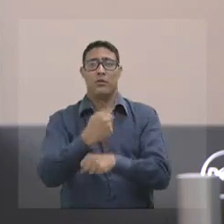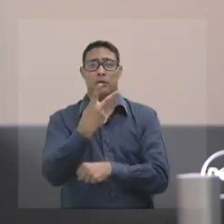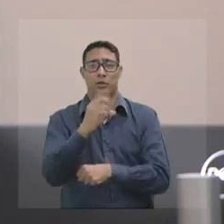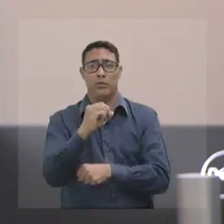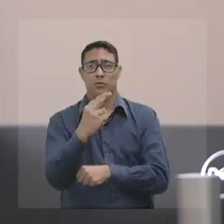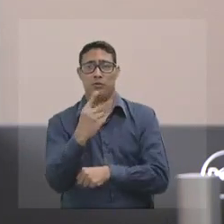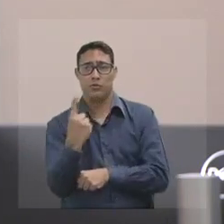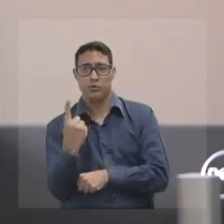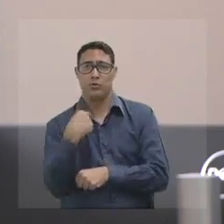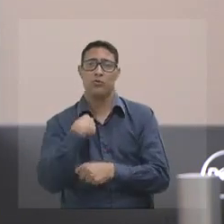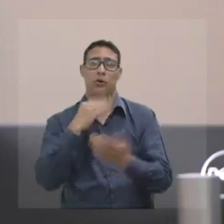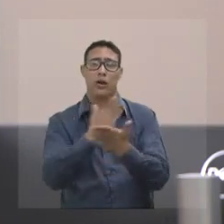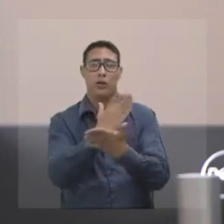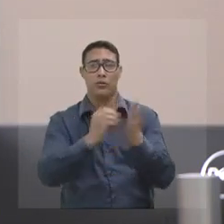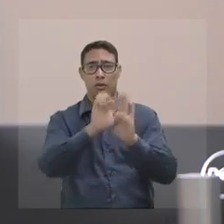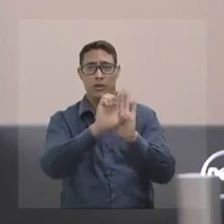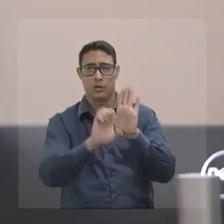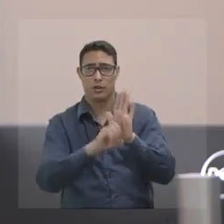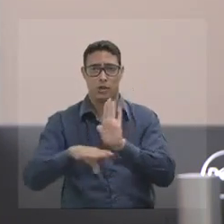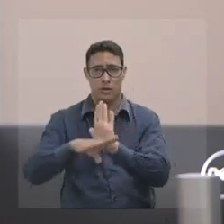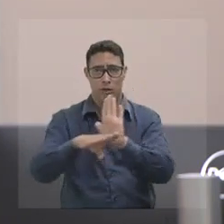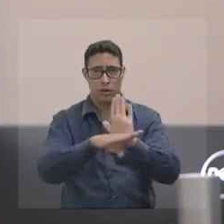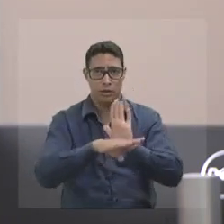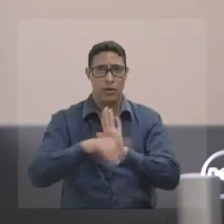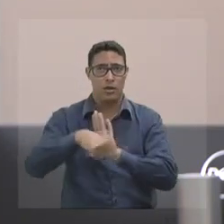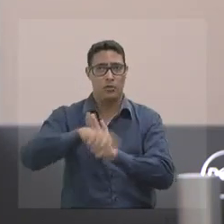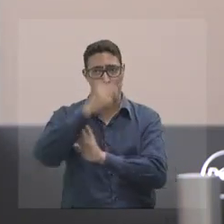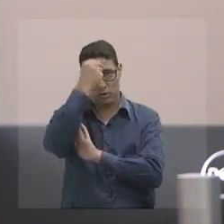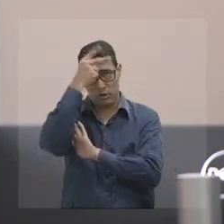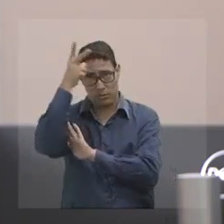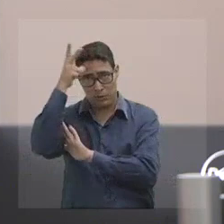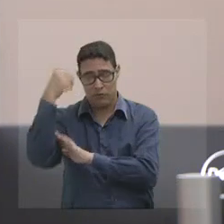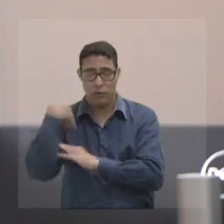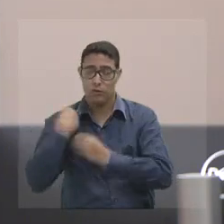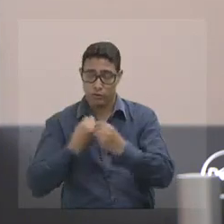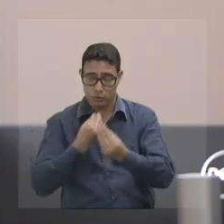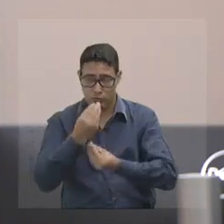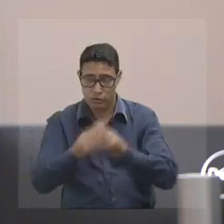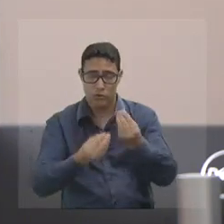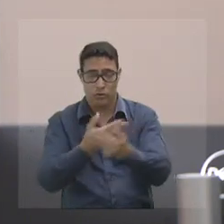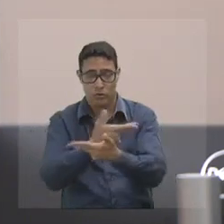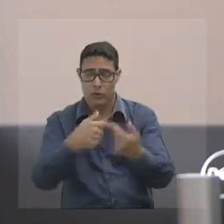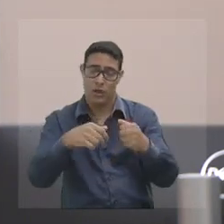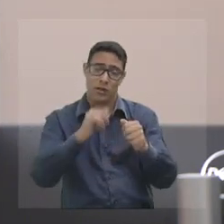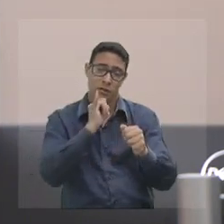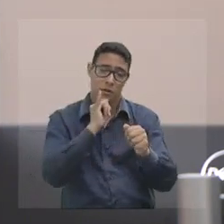editais para equipar os municípios com pressas